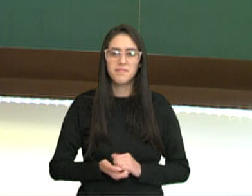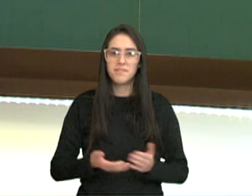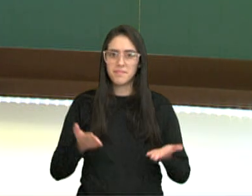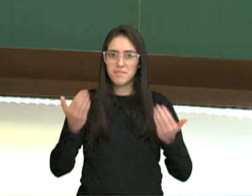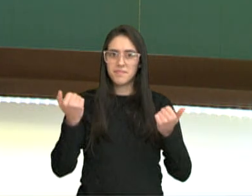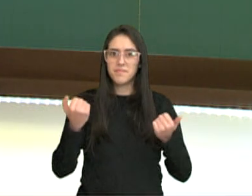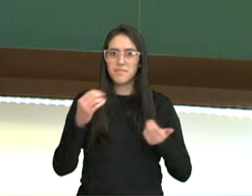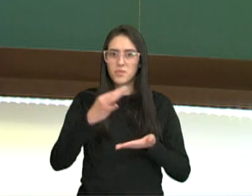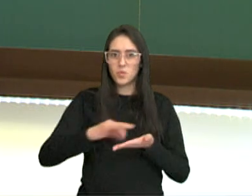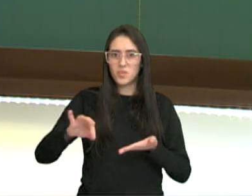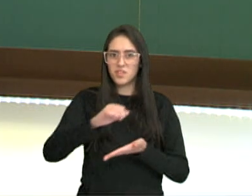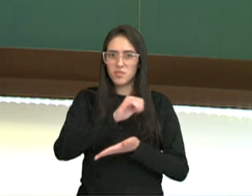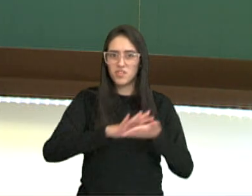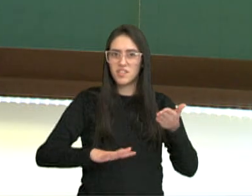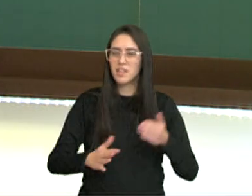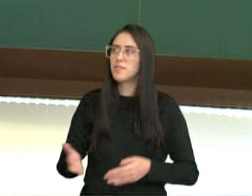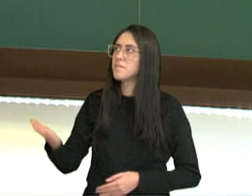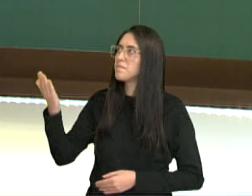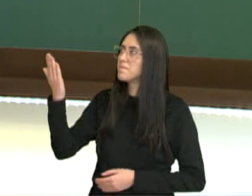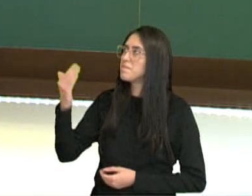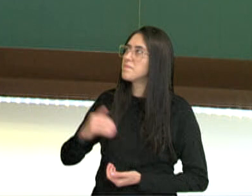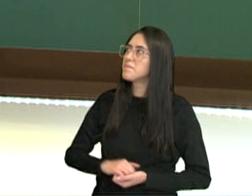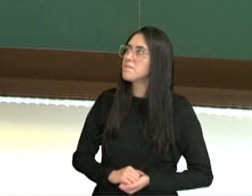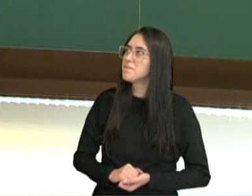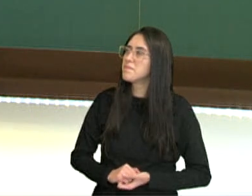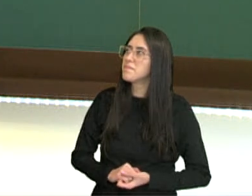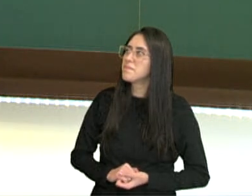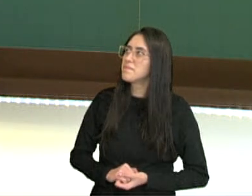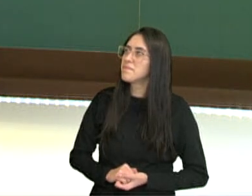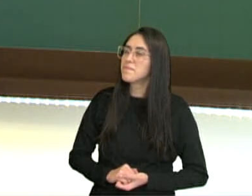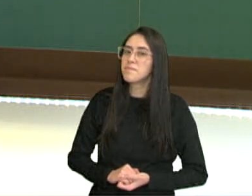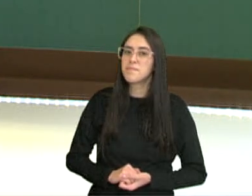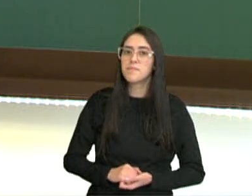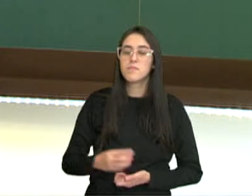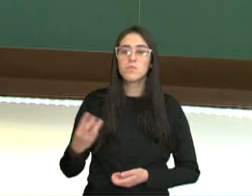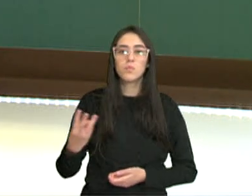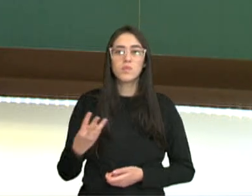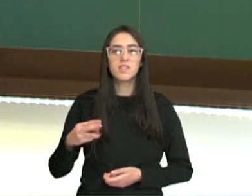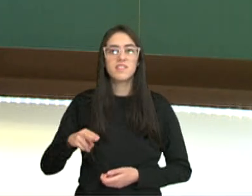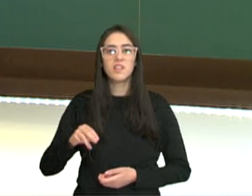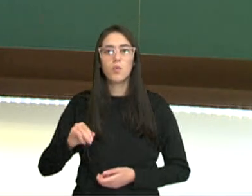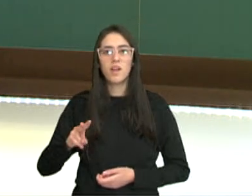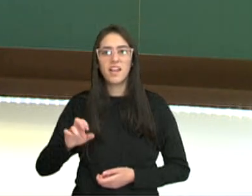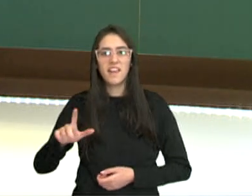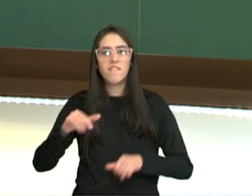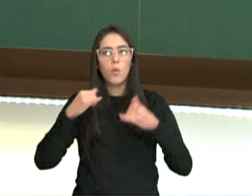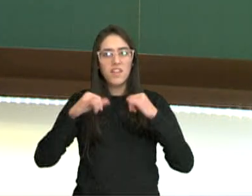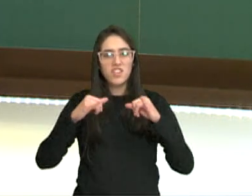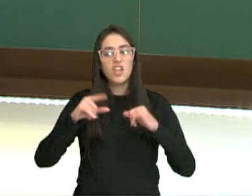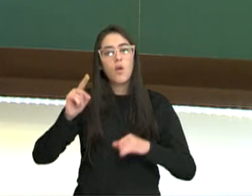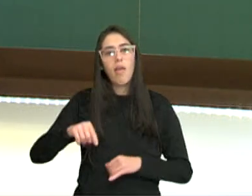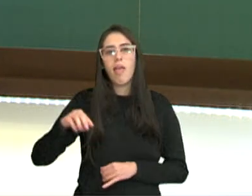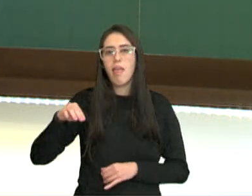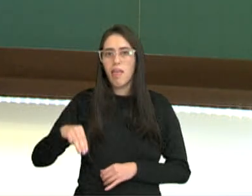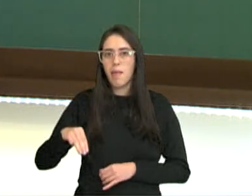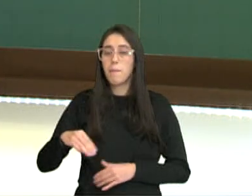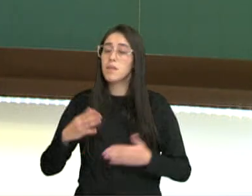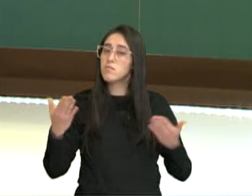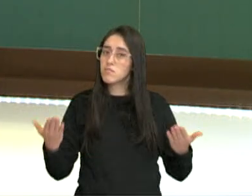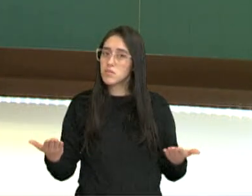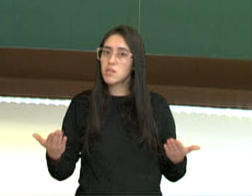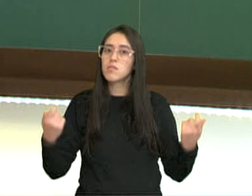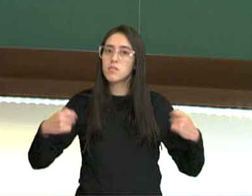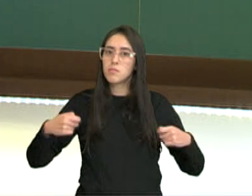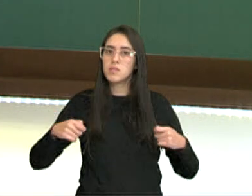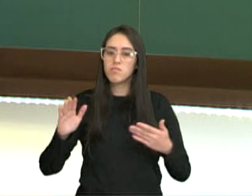Vamos para a correção da atividade? Olha só. O terceiro nível energético é o M. Então, basta